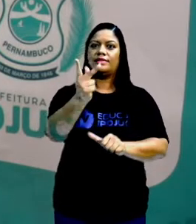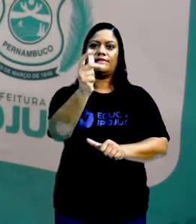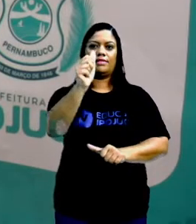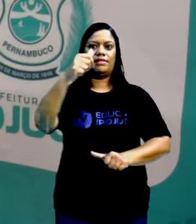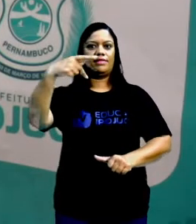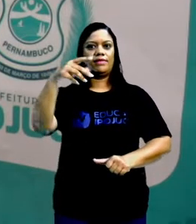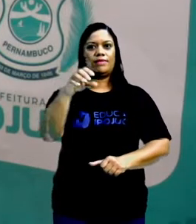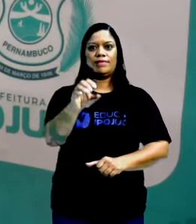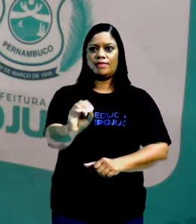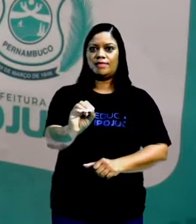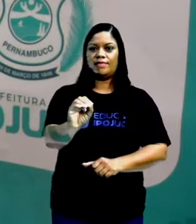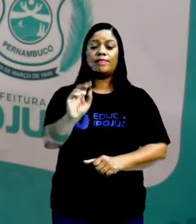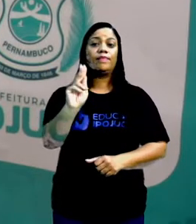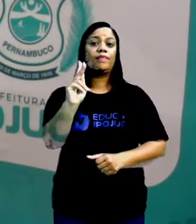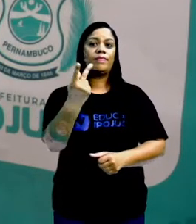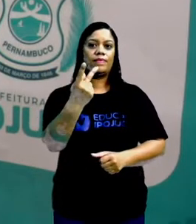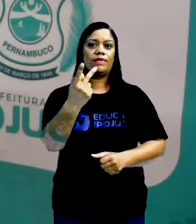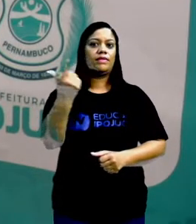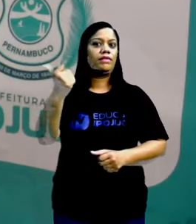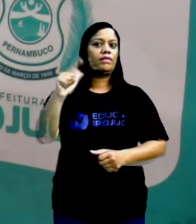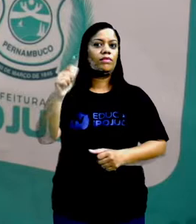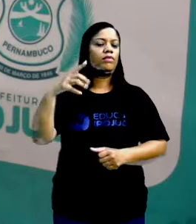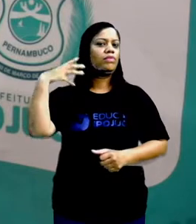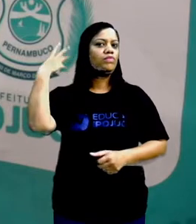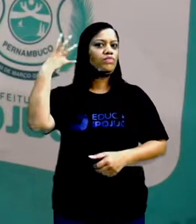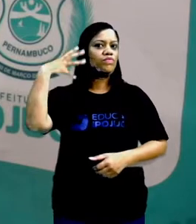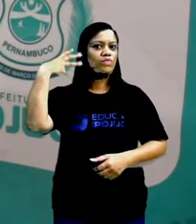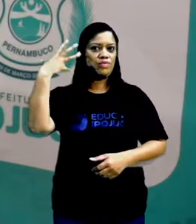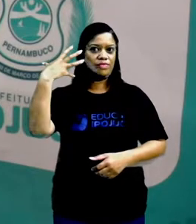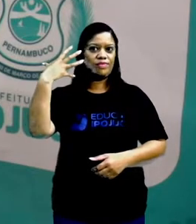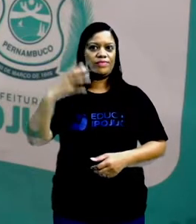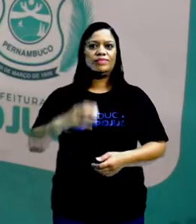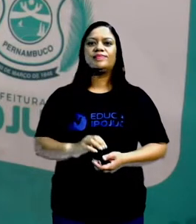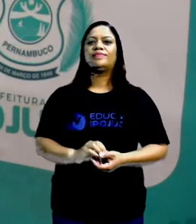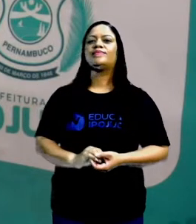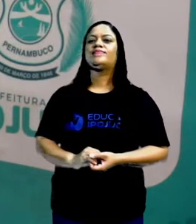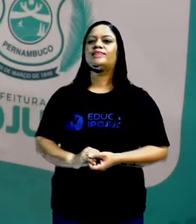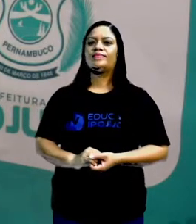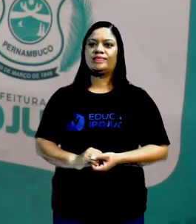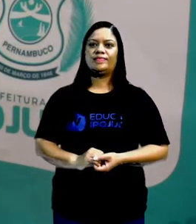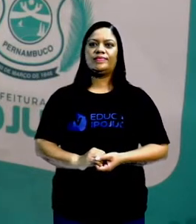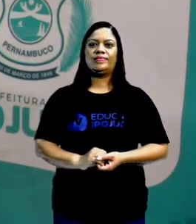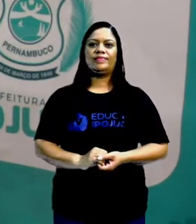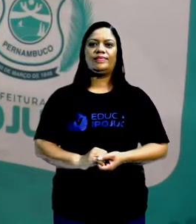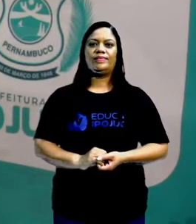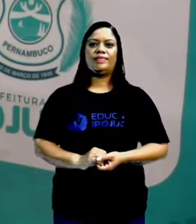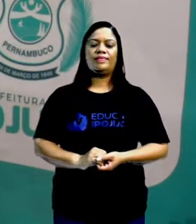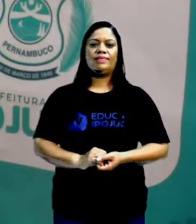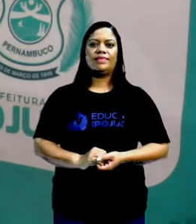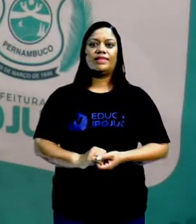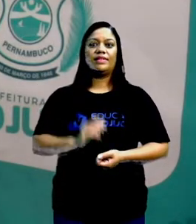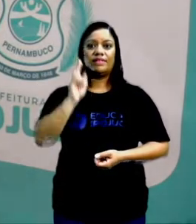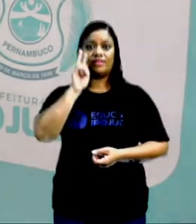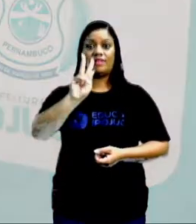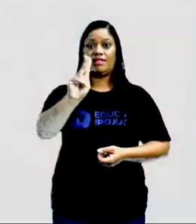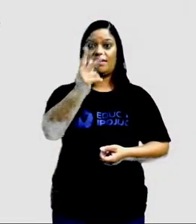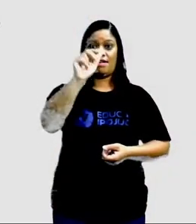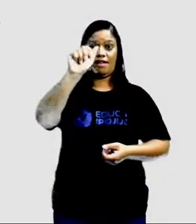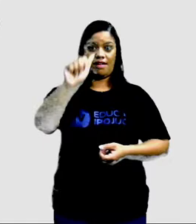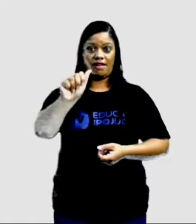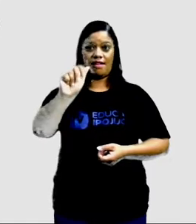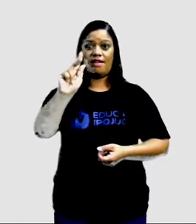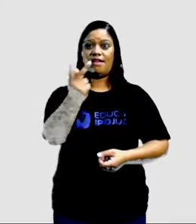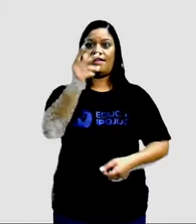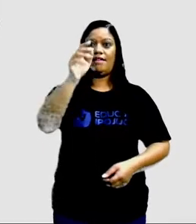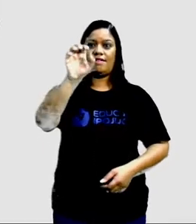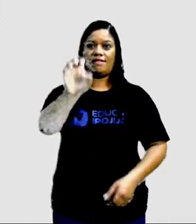o H ele não tem um som fonético. Tá certo? Então, olha aqui. H, A,